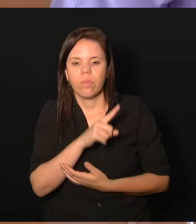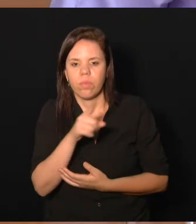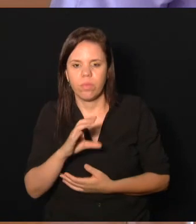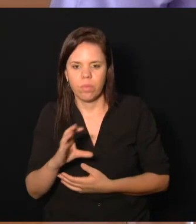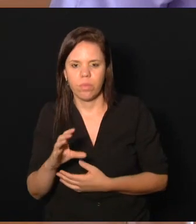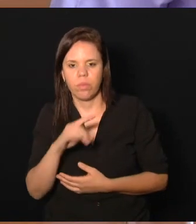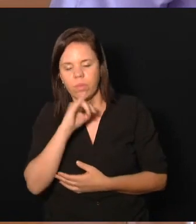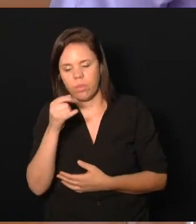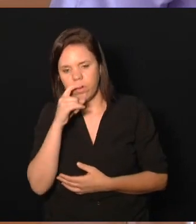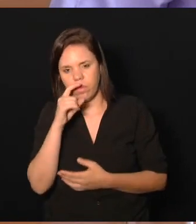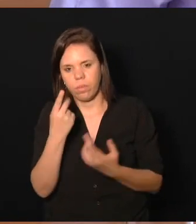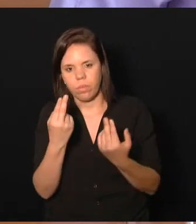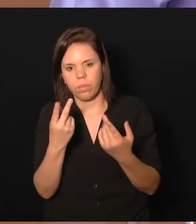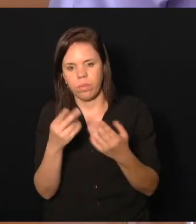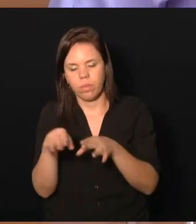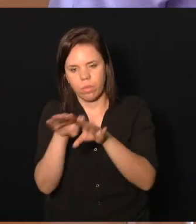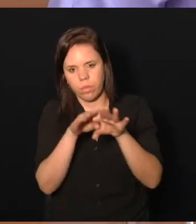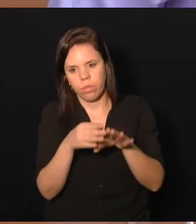etária,